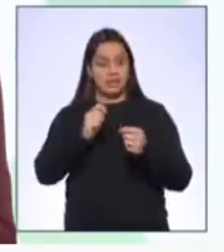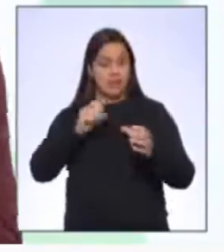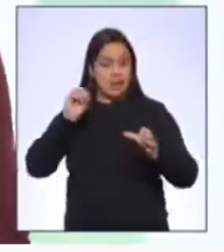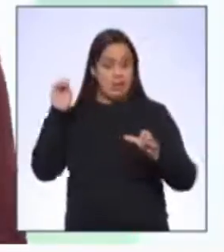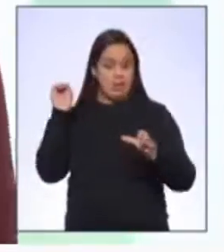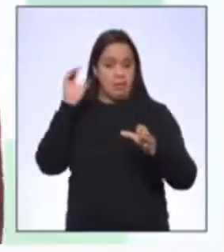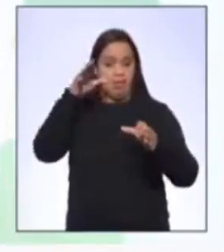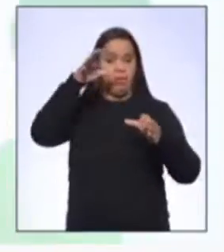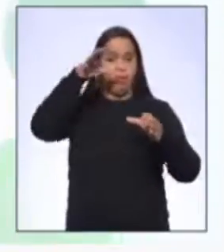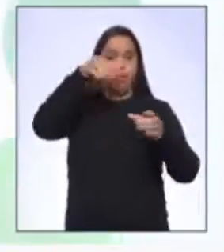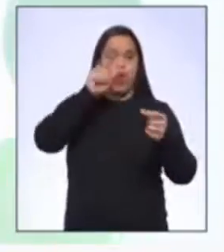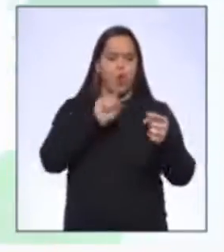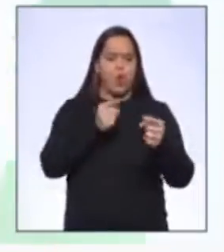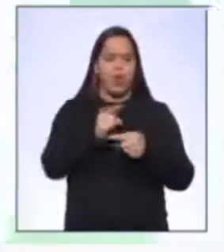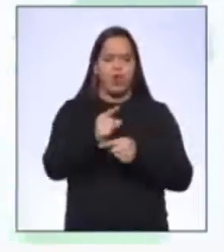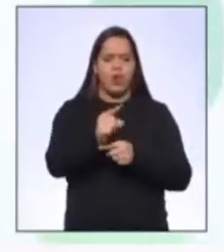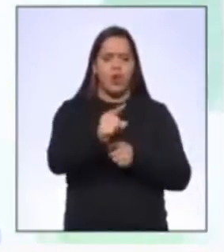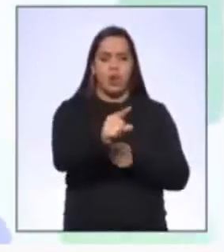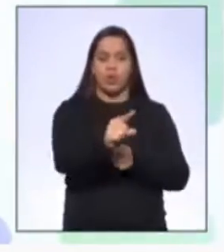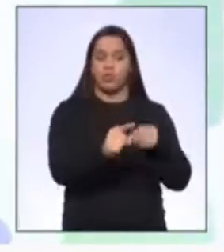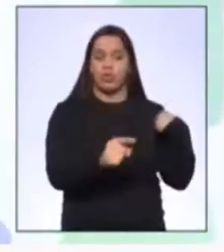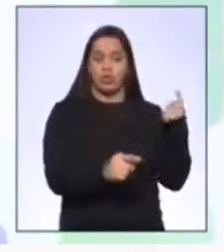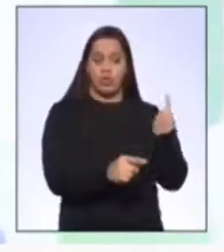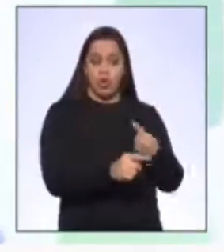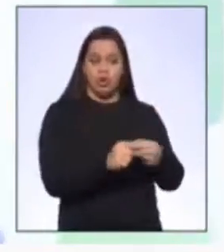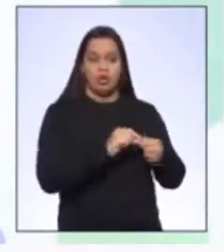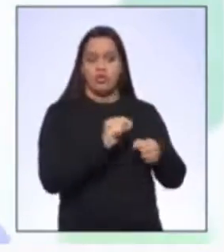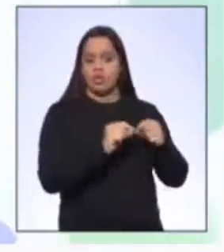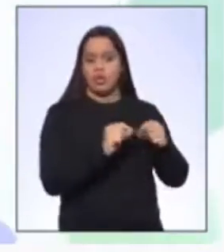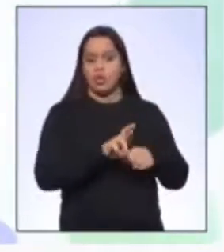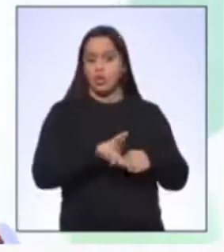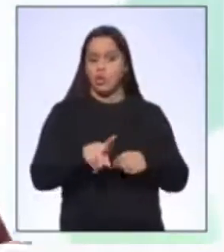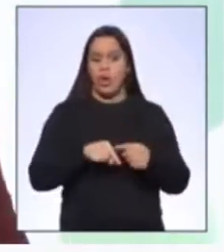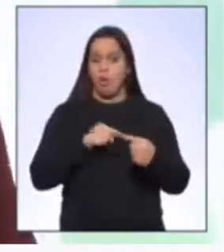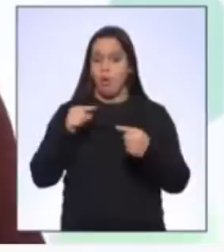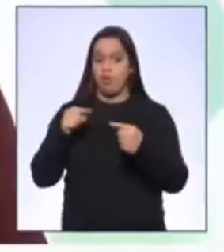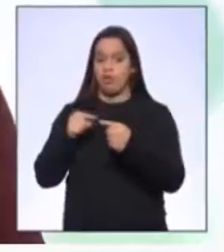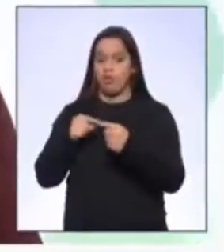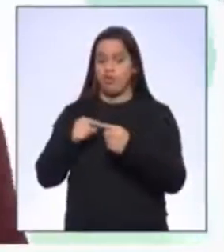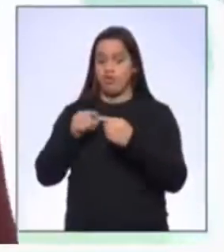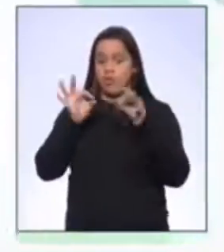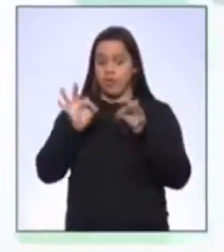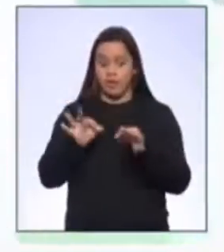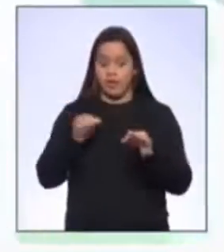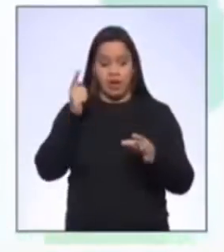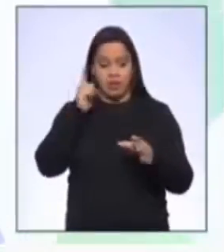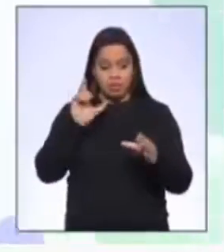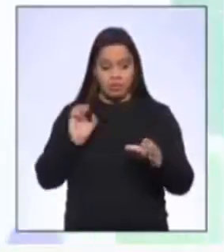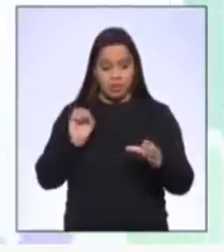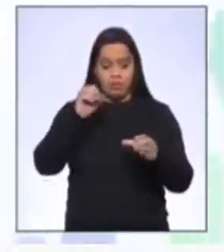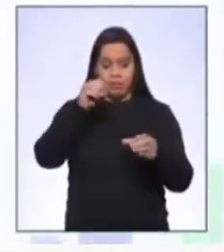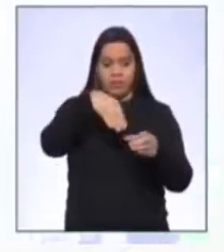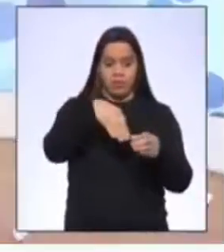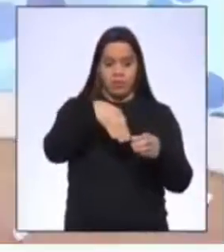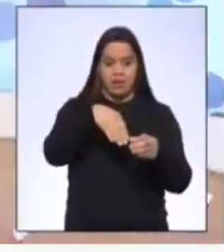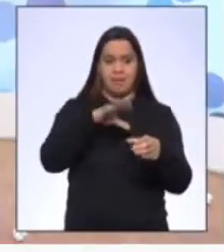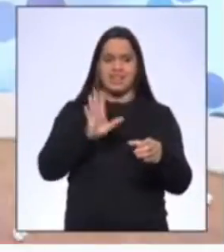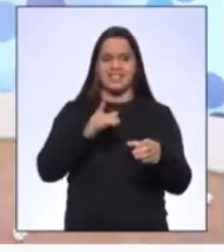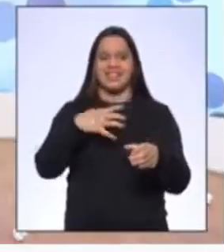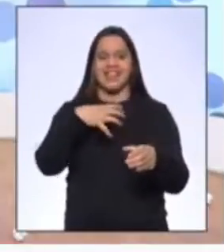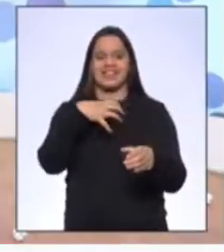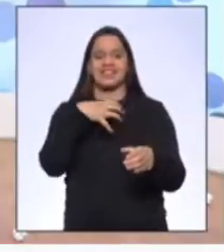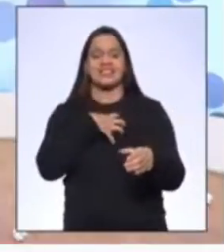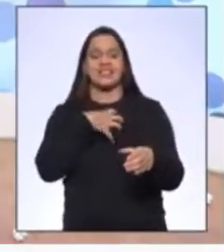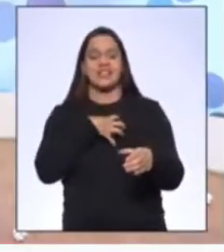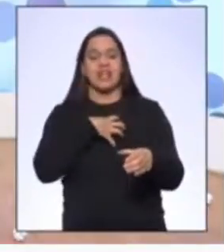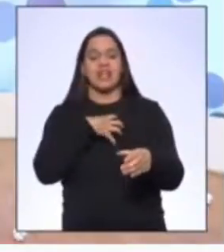o que nós estamos fazendo aqui na verdade nem é o objetivo que ela acerte o sexto é que ela tem a sensação